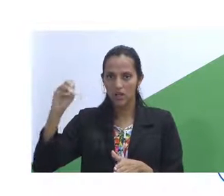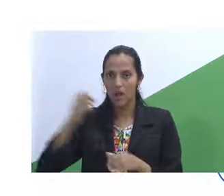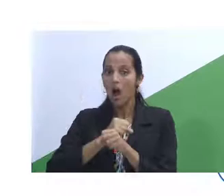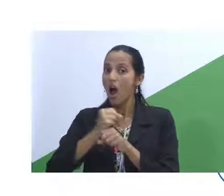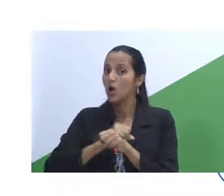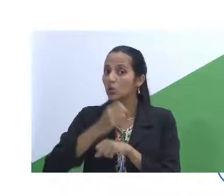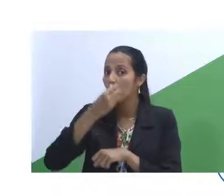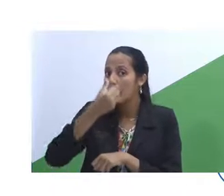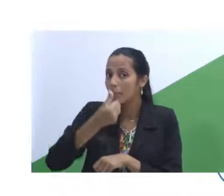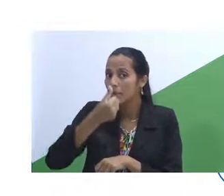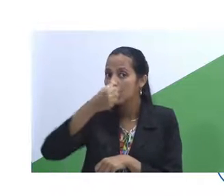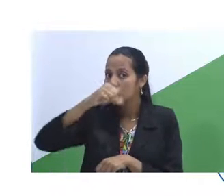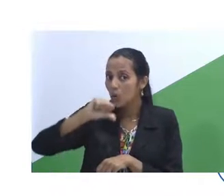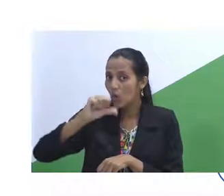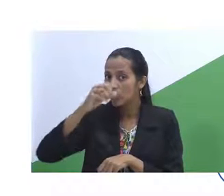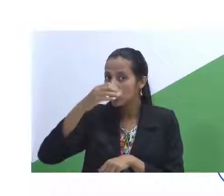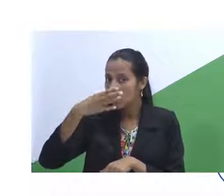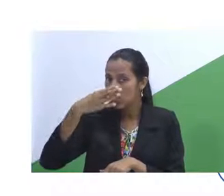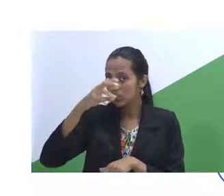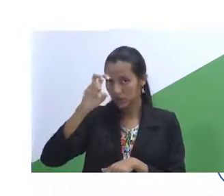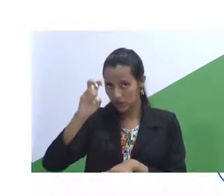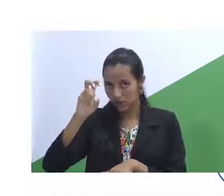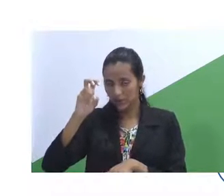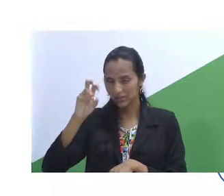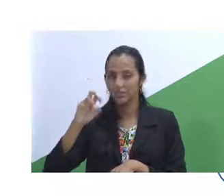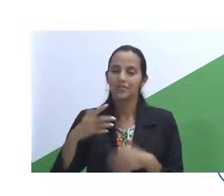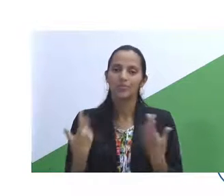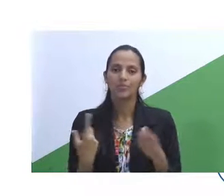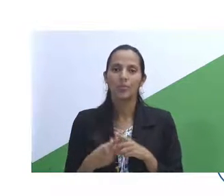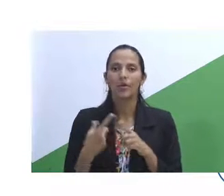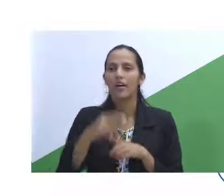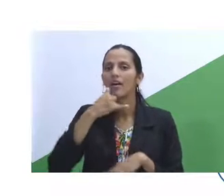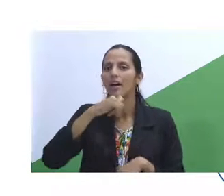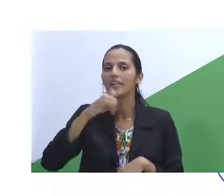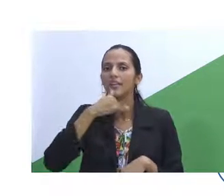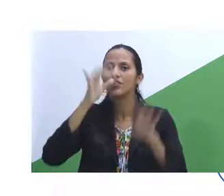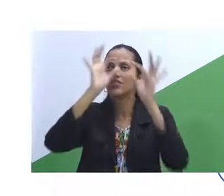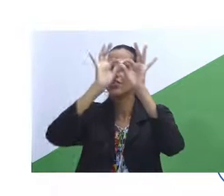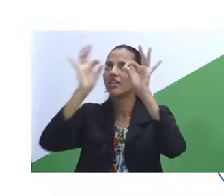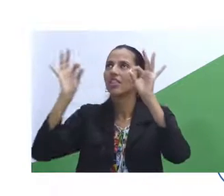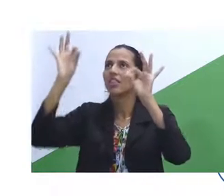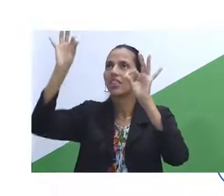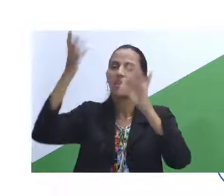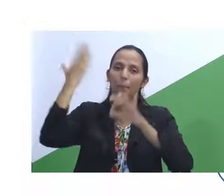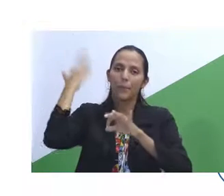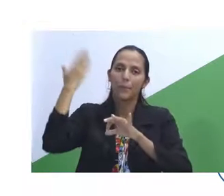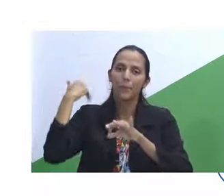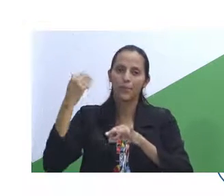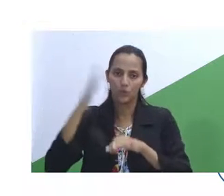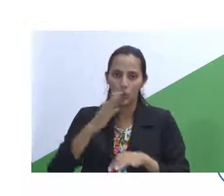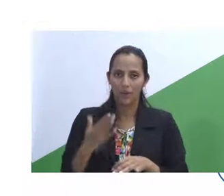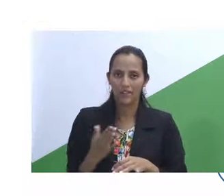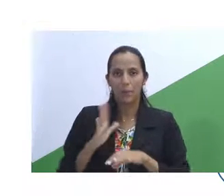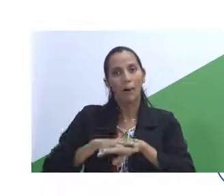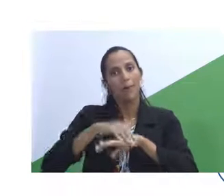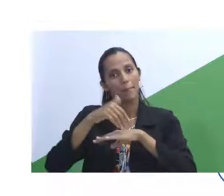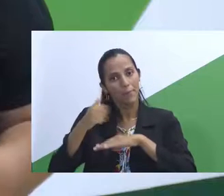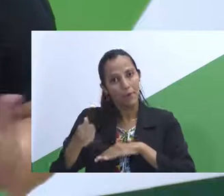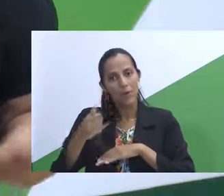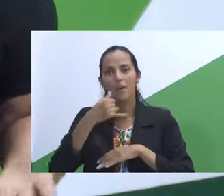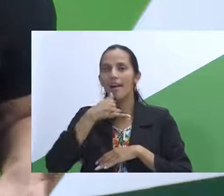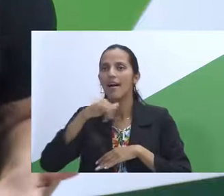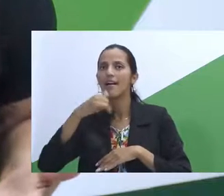Tá lá, é um dos quatro pontos aí que ele vai eleger, né? Então, a energia, ela deve ser gerada no Brasil, inclusive, para melhorar o próprio sistema